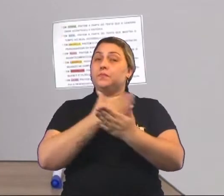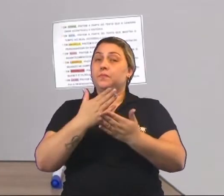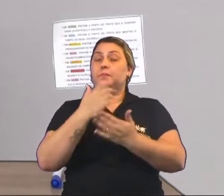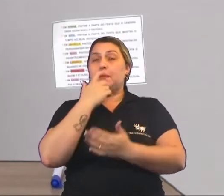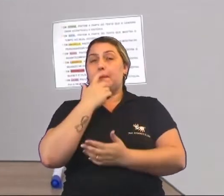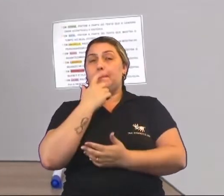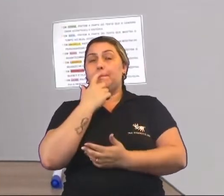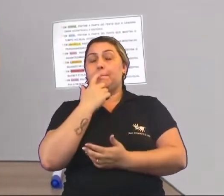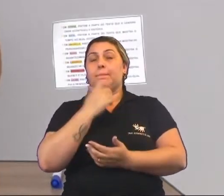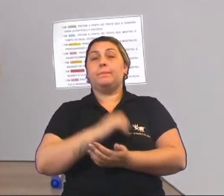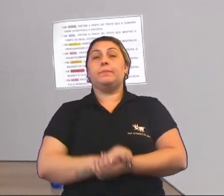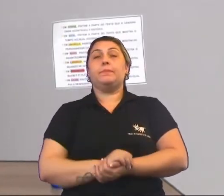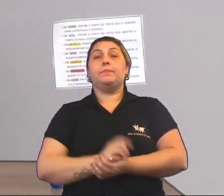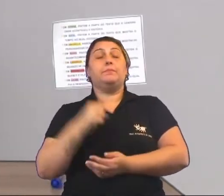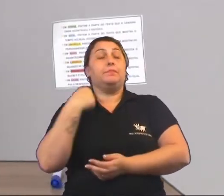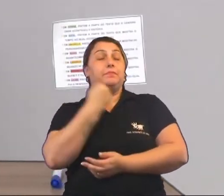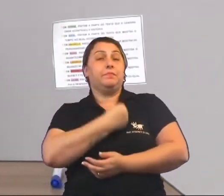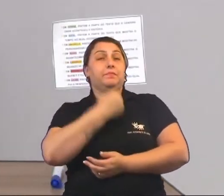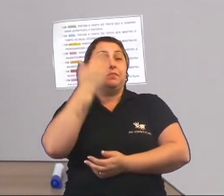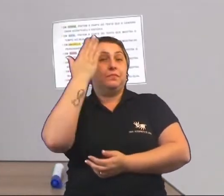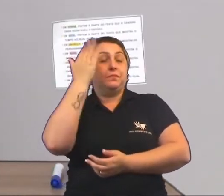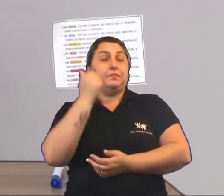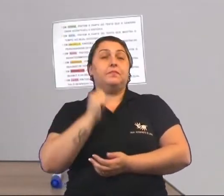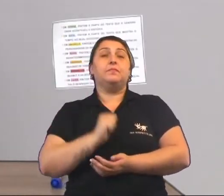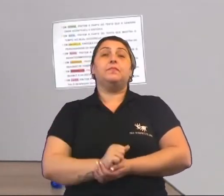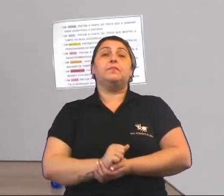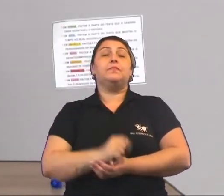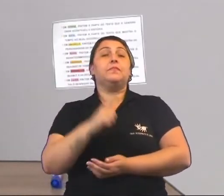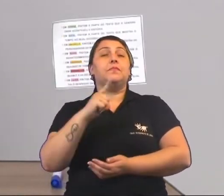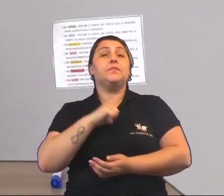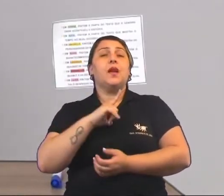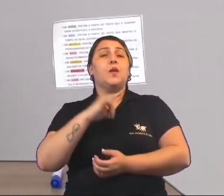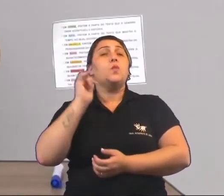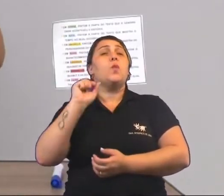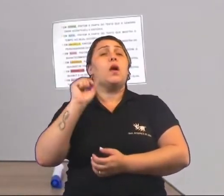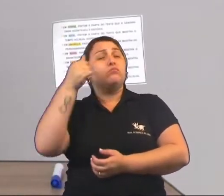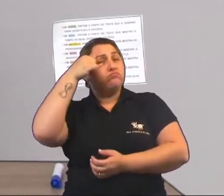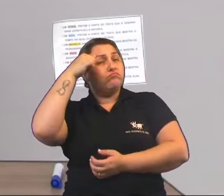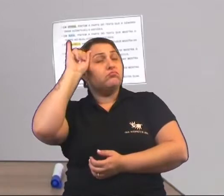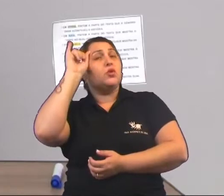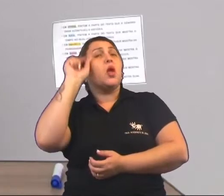ela inicia e nós sabemos que aparece ali um boi. E